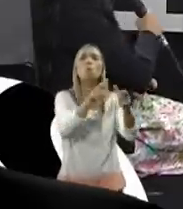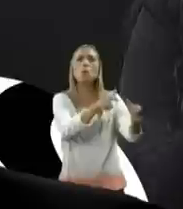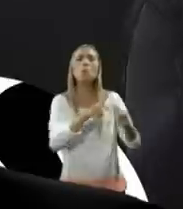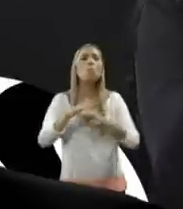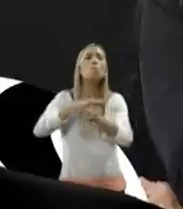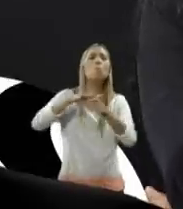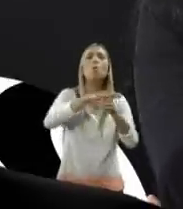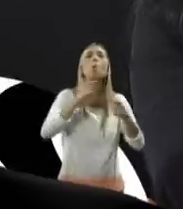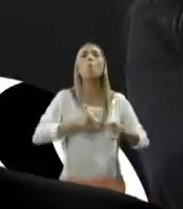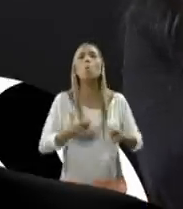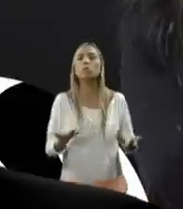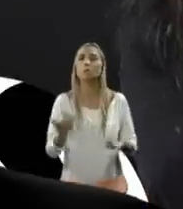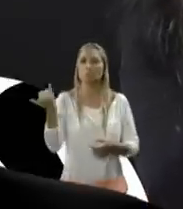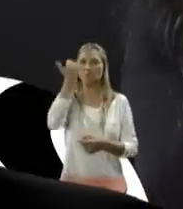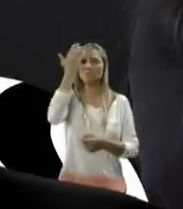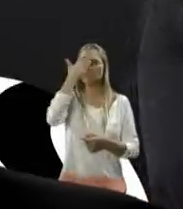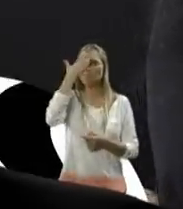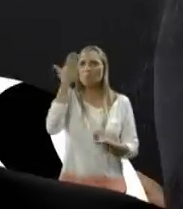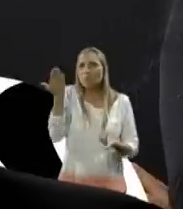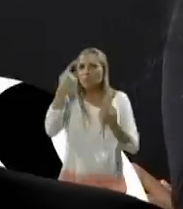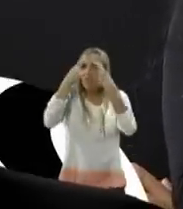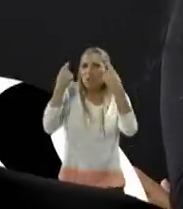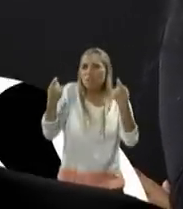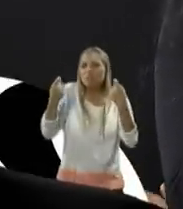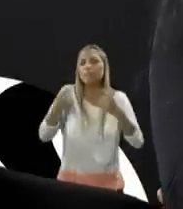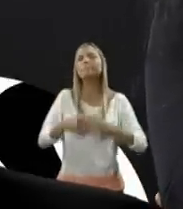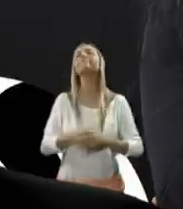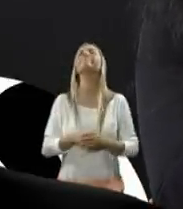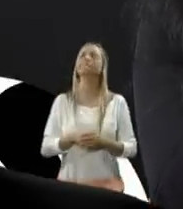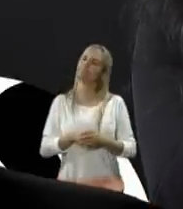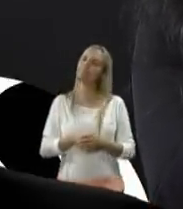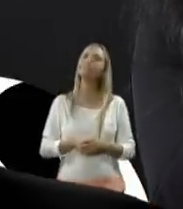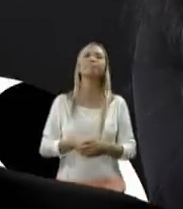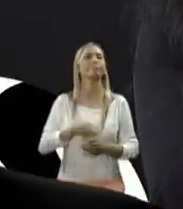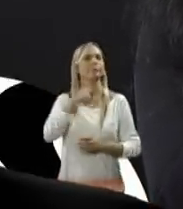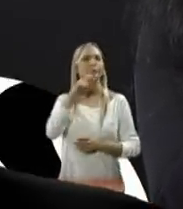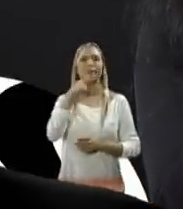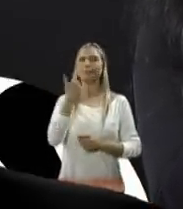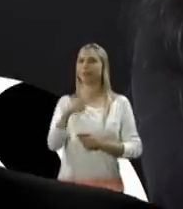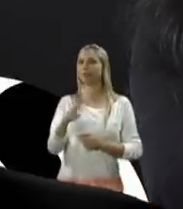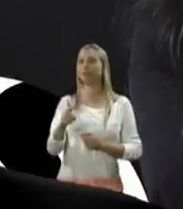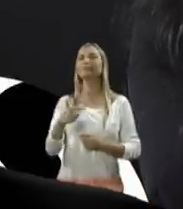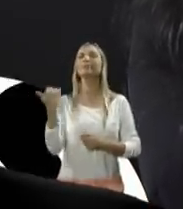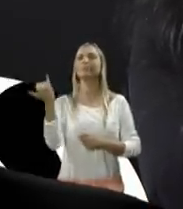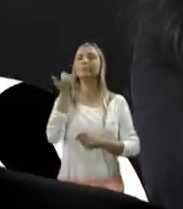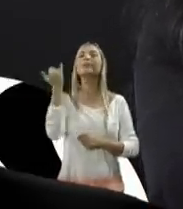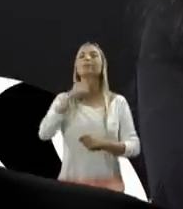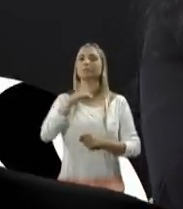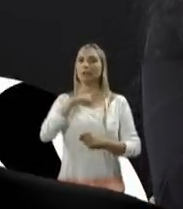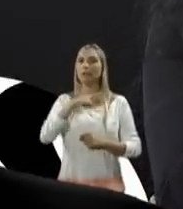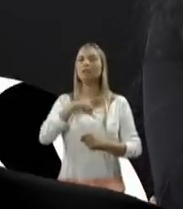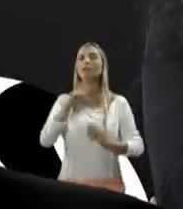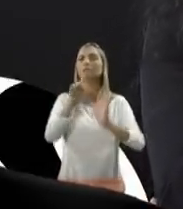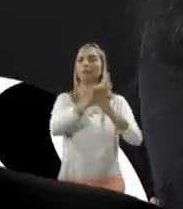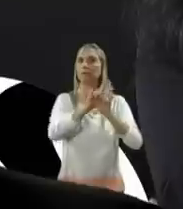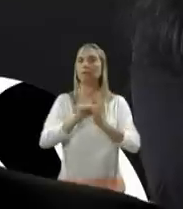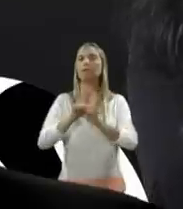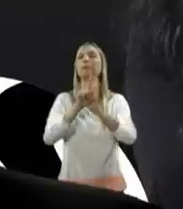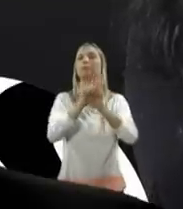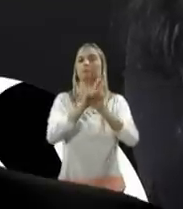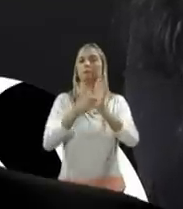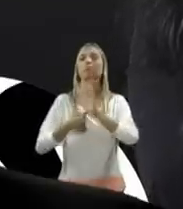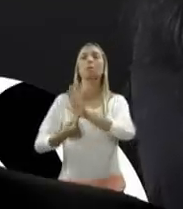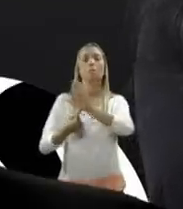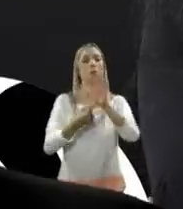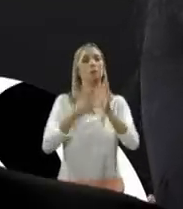processo. Sem dúvida que já há muito tempo as políticas sociais têm sido alertadas para